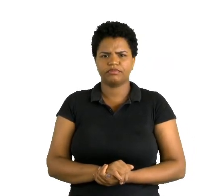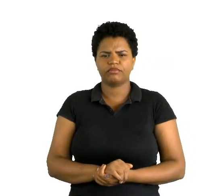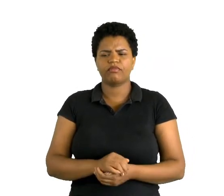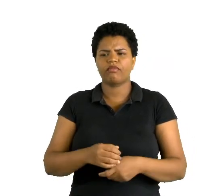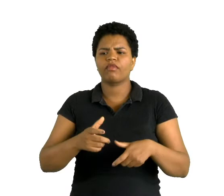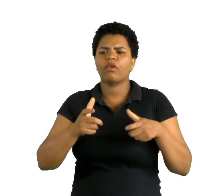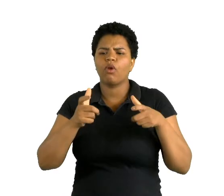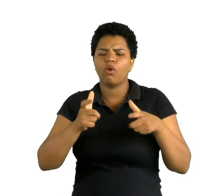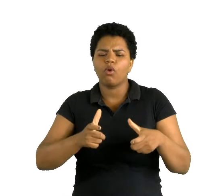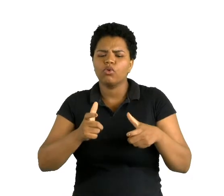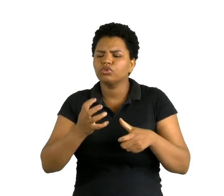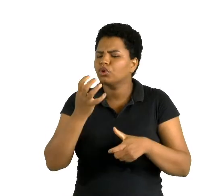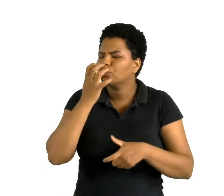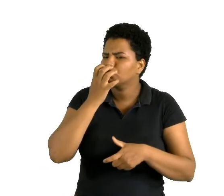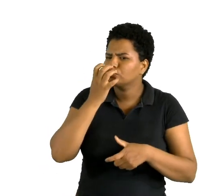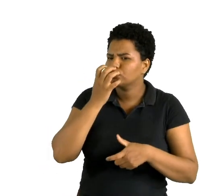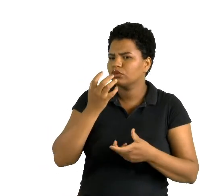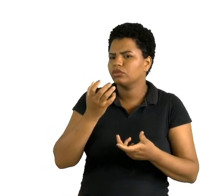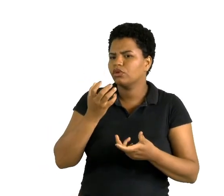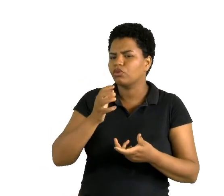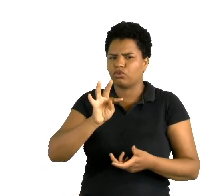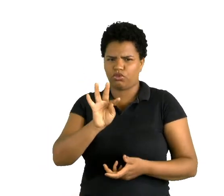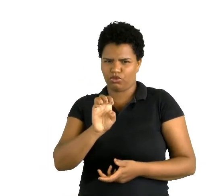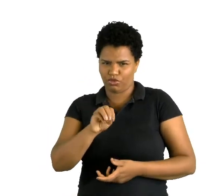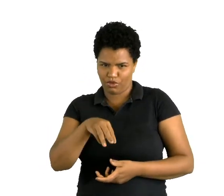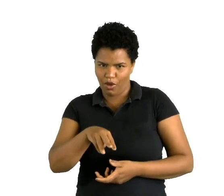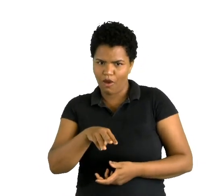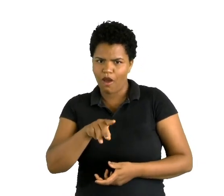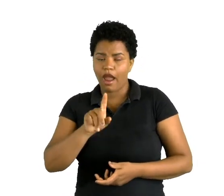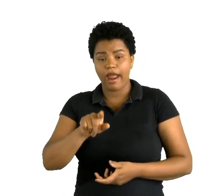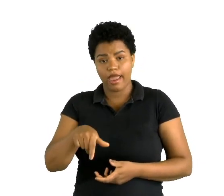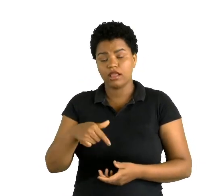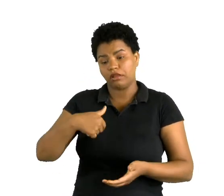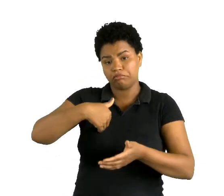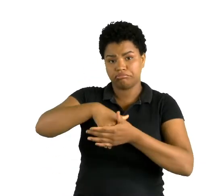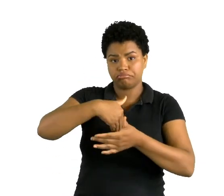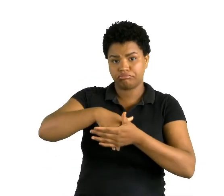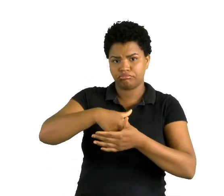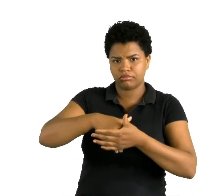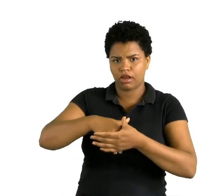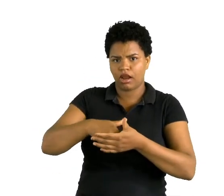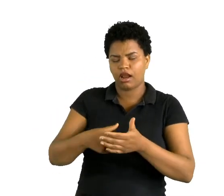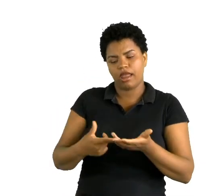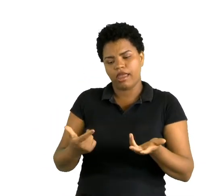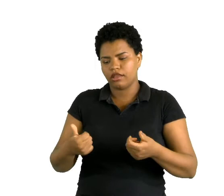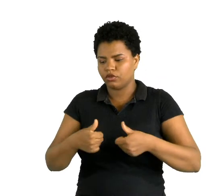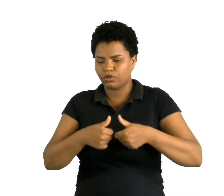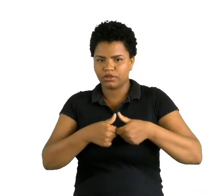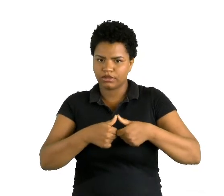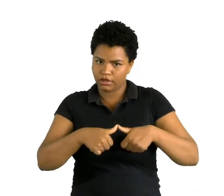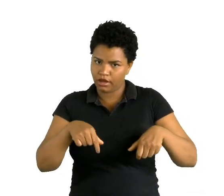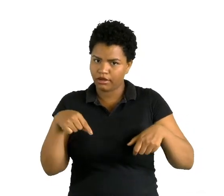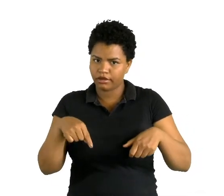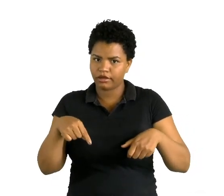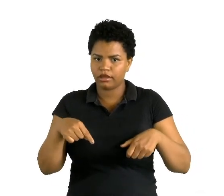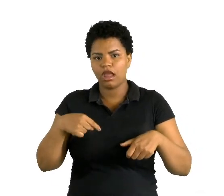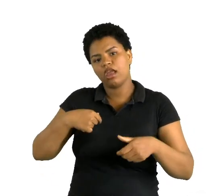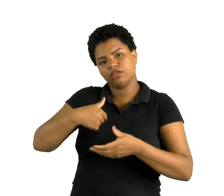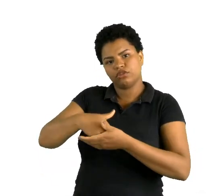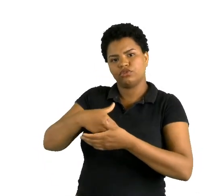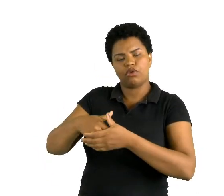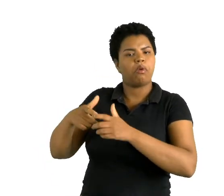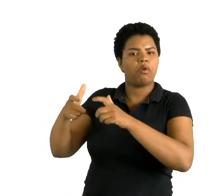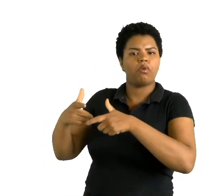Ele está jogando futebol. Quer dizer que naquele momento o Tom ele não está aqui conosco, ele está jogando futebol. É